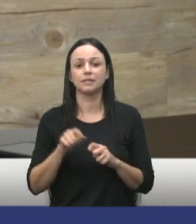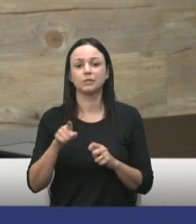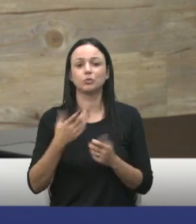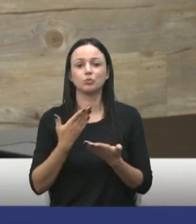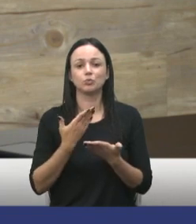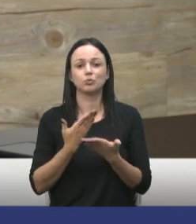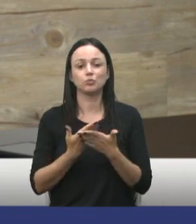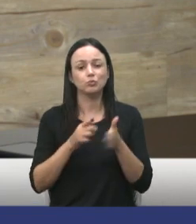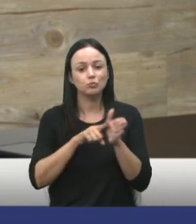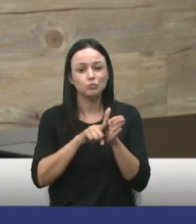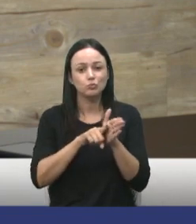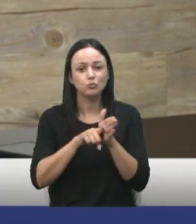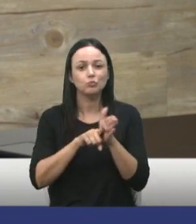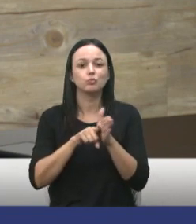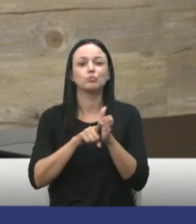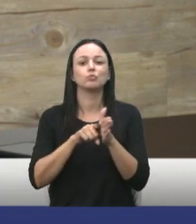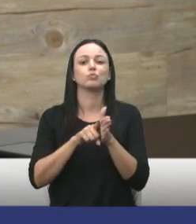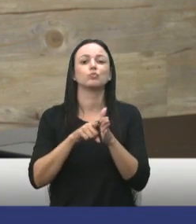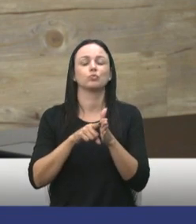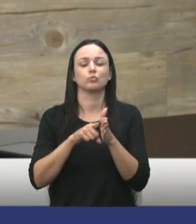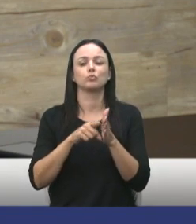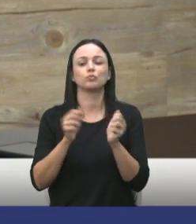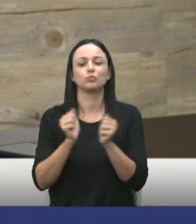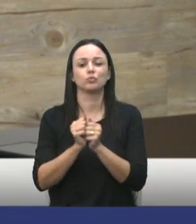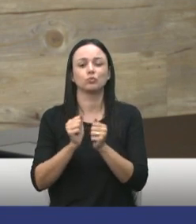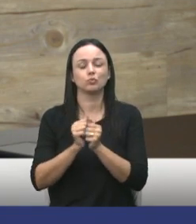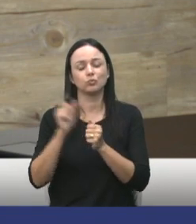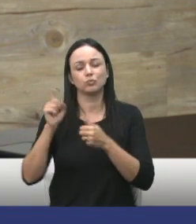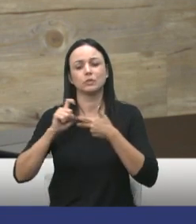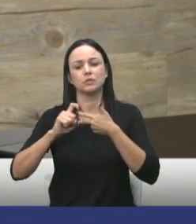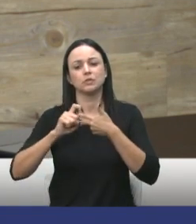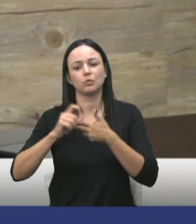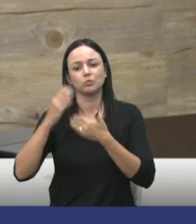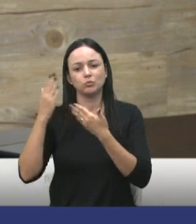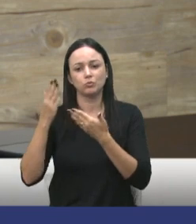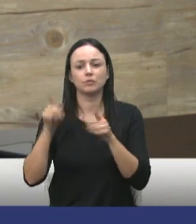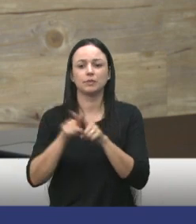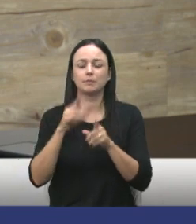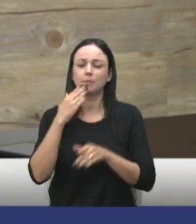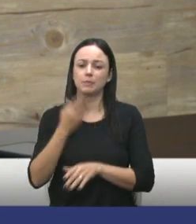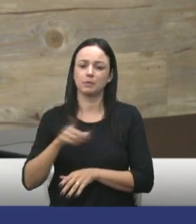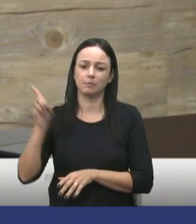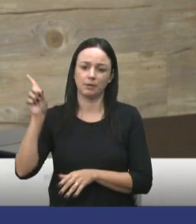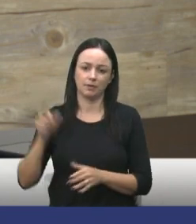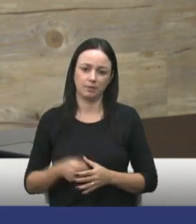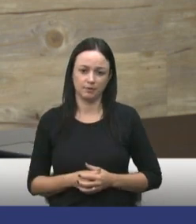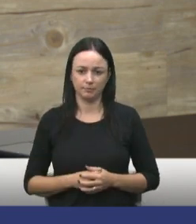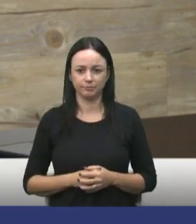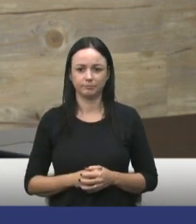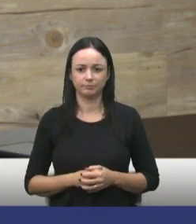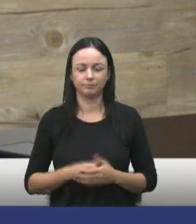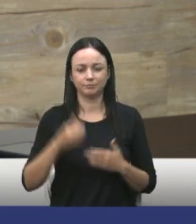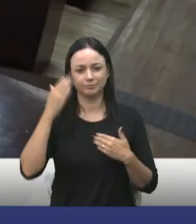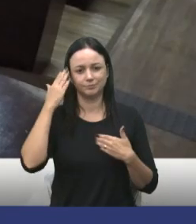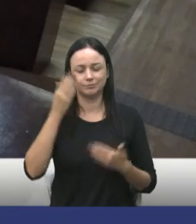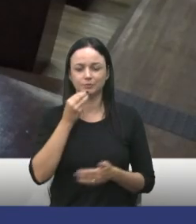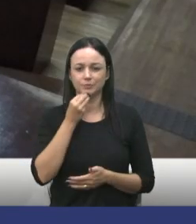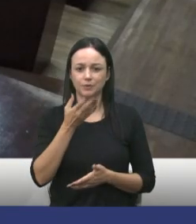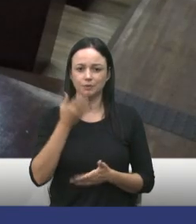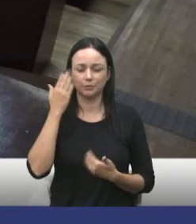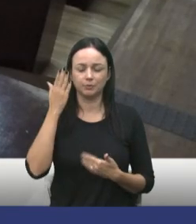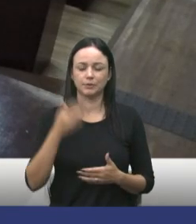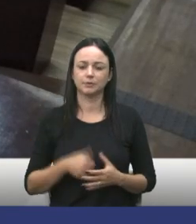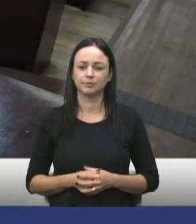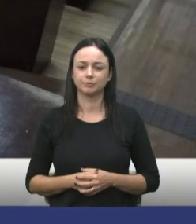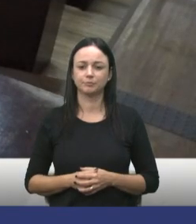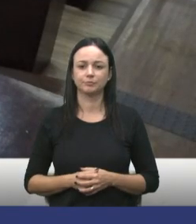estudo compartilhado com o Executivo, levar até eles a demanda. Sim, então eu agradeço aí a oportunidade. Muito obrigado.